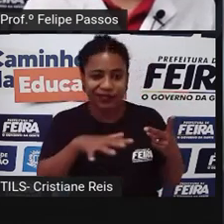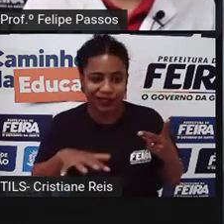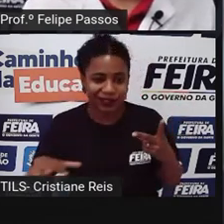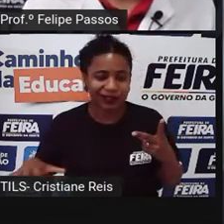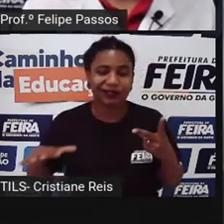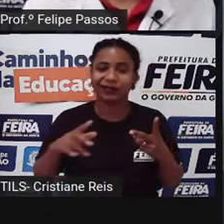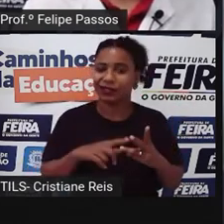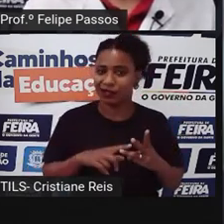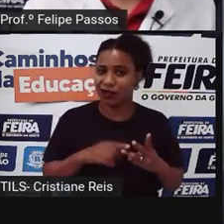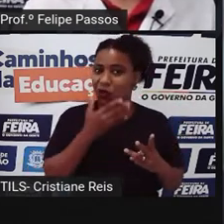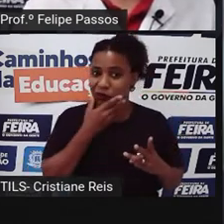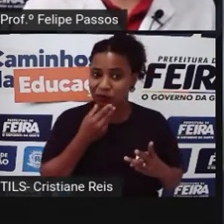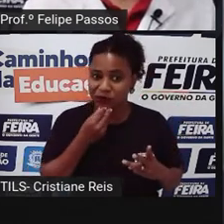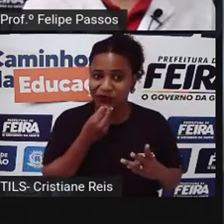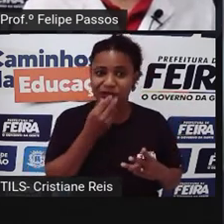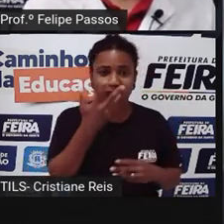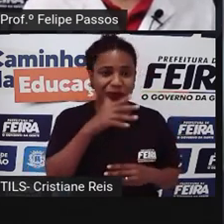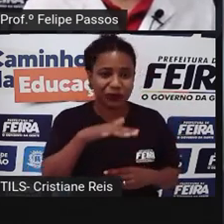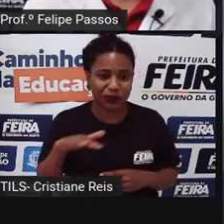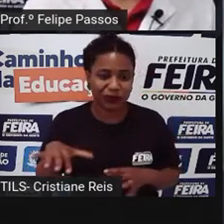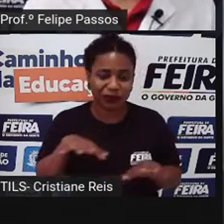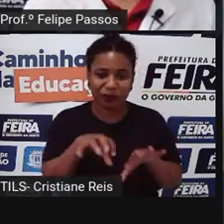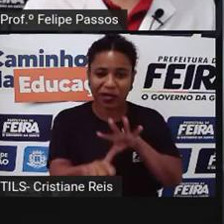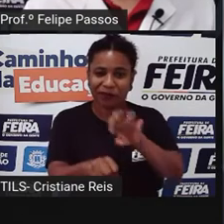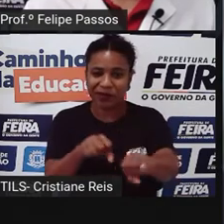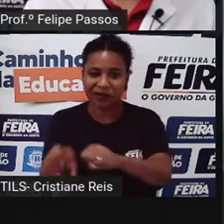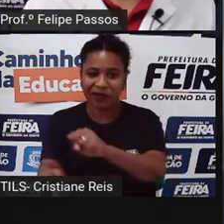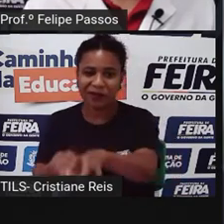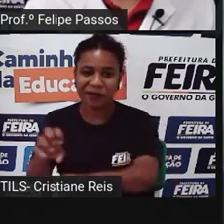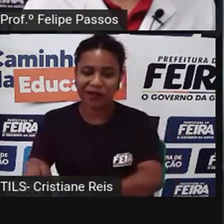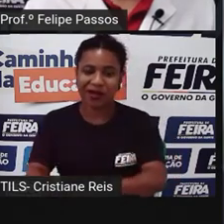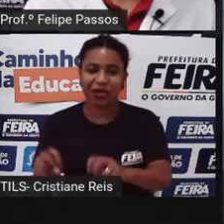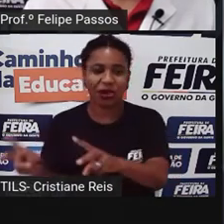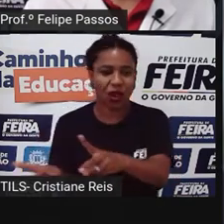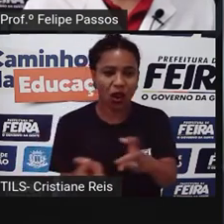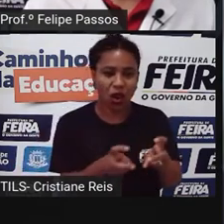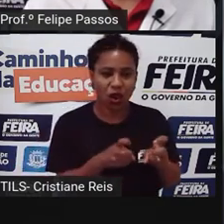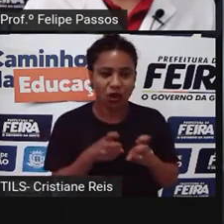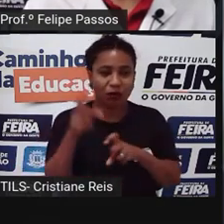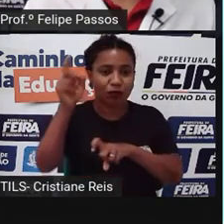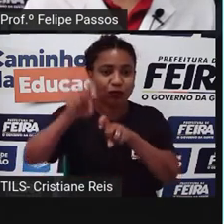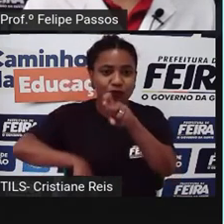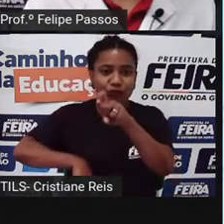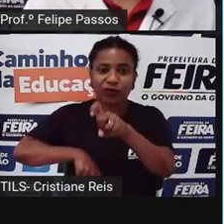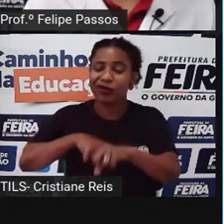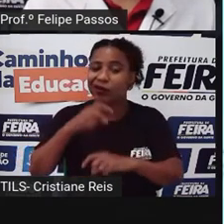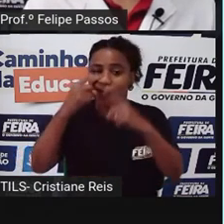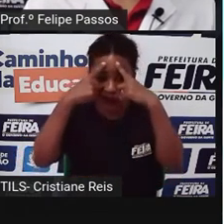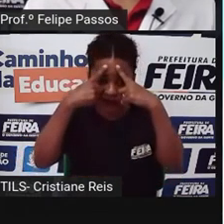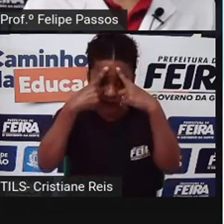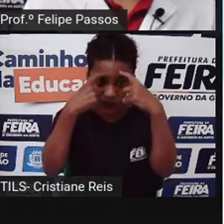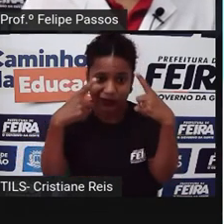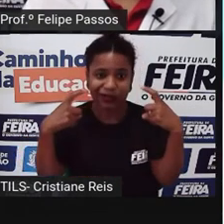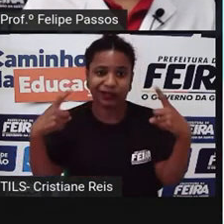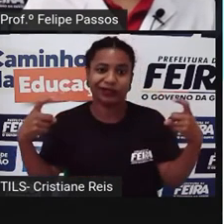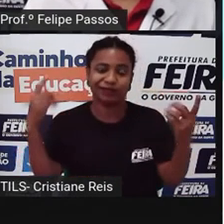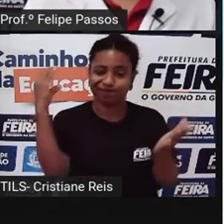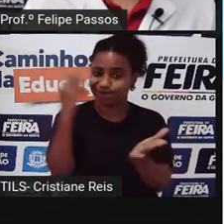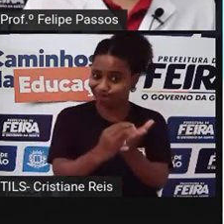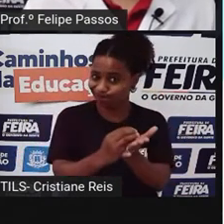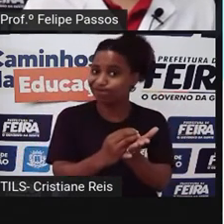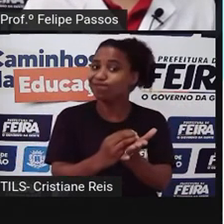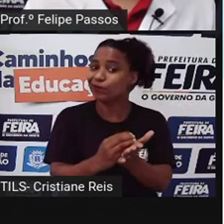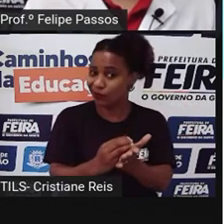não são atração turística, né? Nesse sentido, não é. É uma violência, a pedofilia